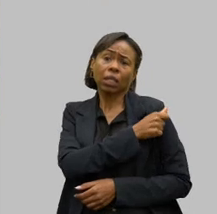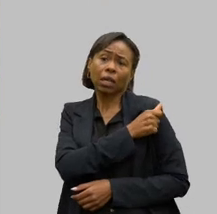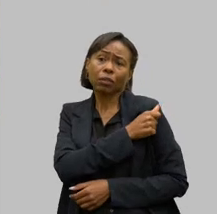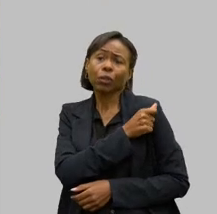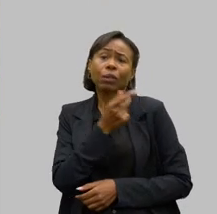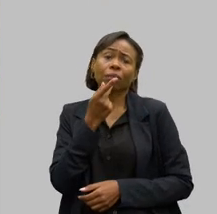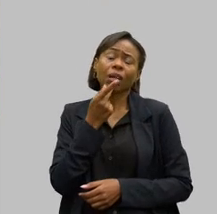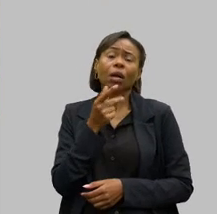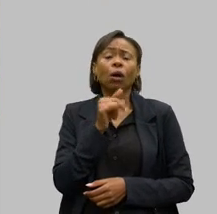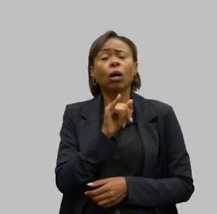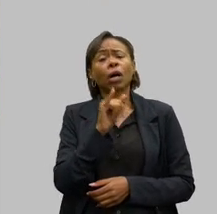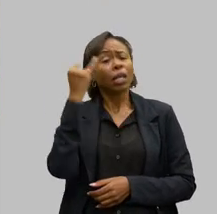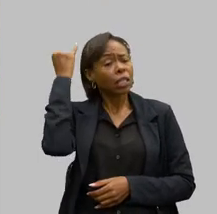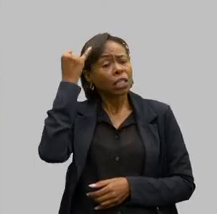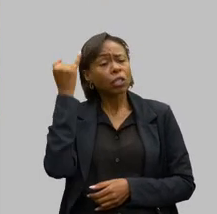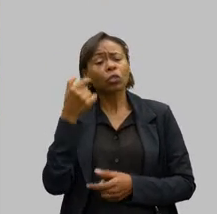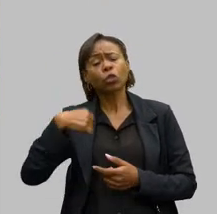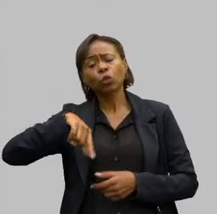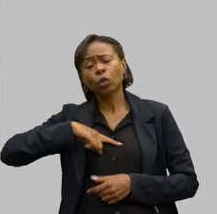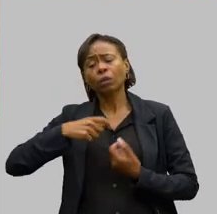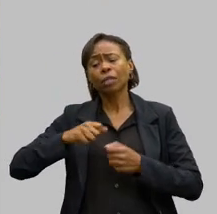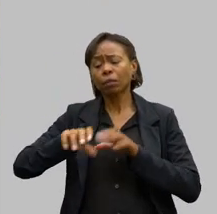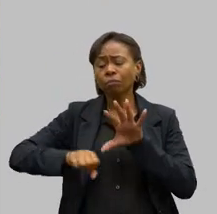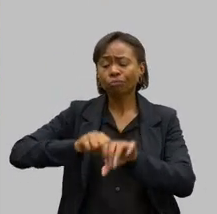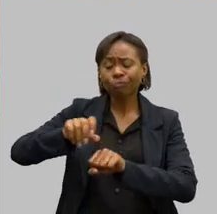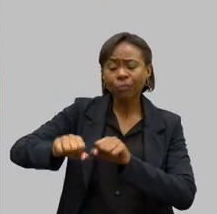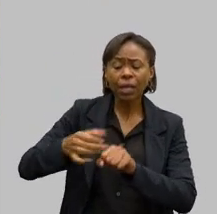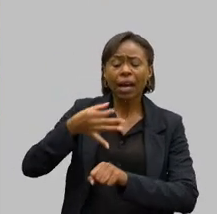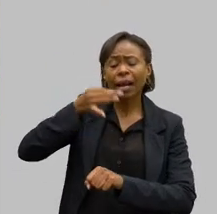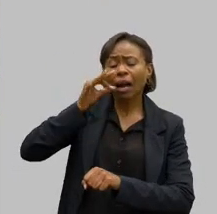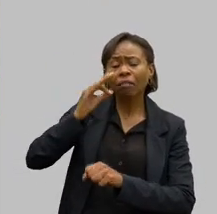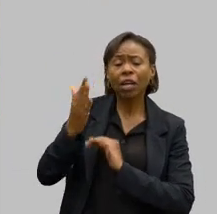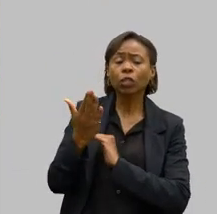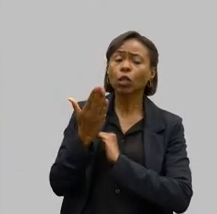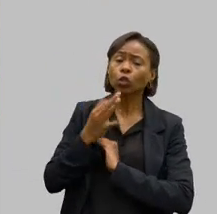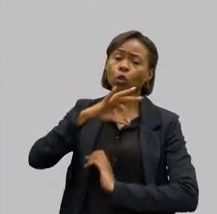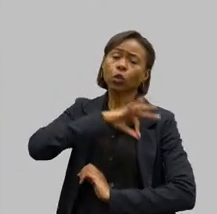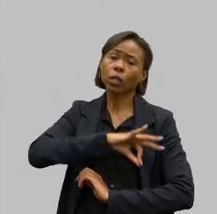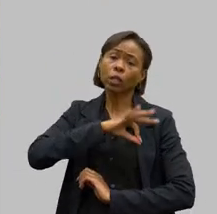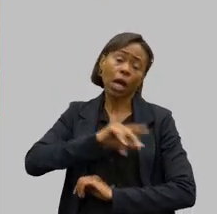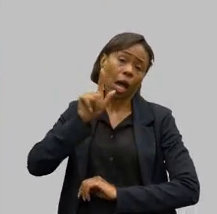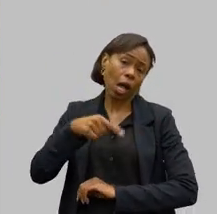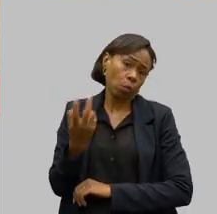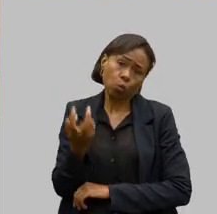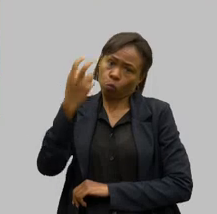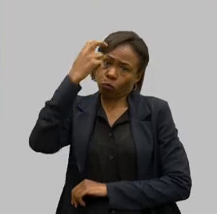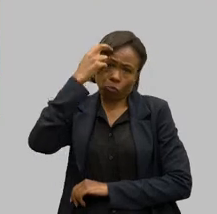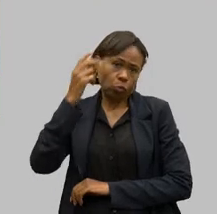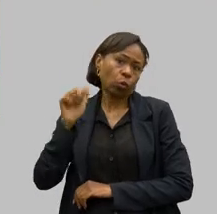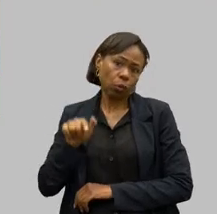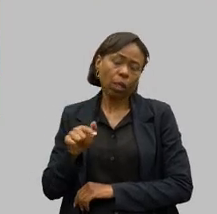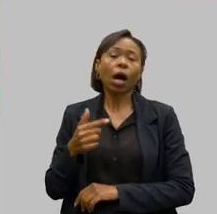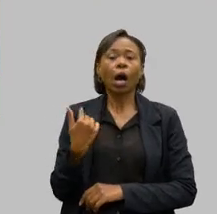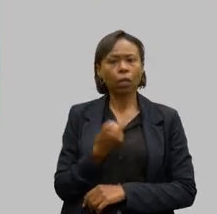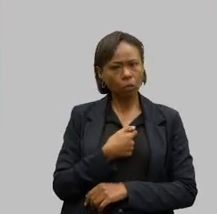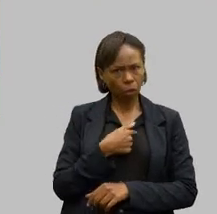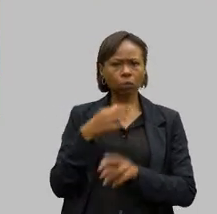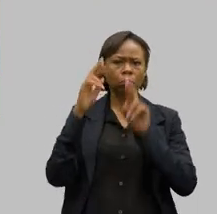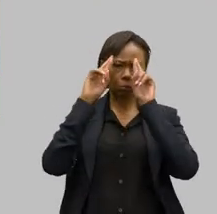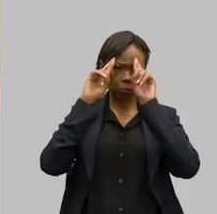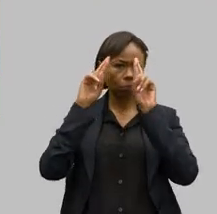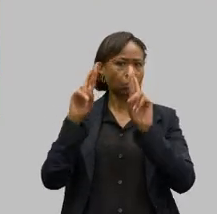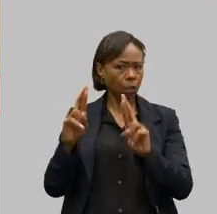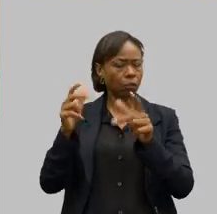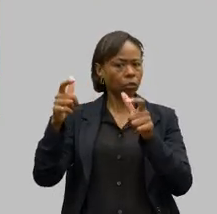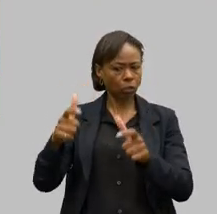colher o café, e o café me traz a renda, é uma questão cultural. Então, nesse local, nós tivemos, por respeito à questão cultural, por respeito às